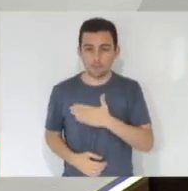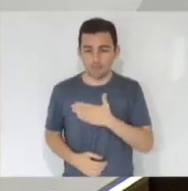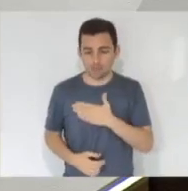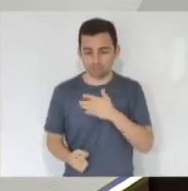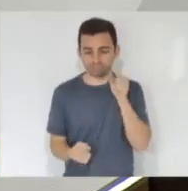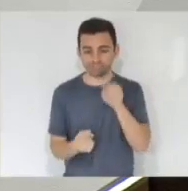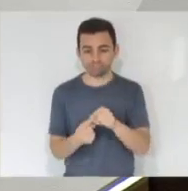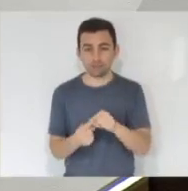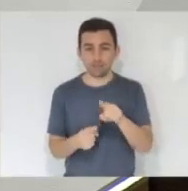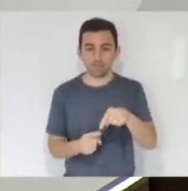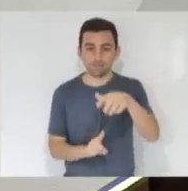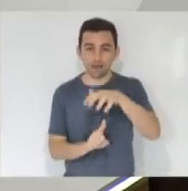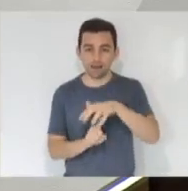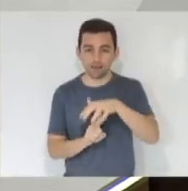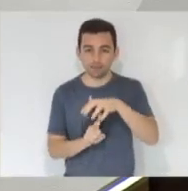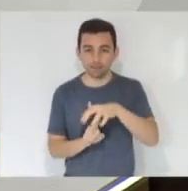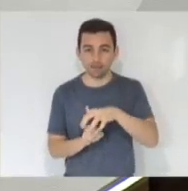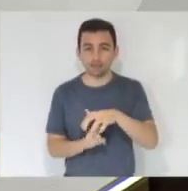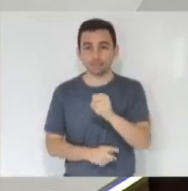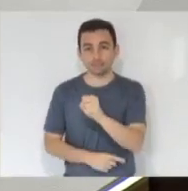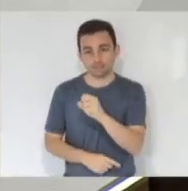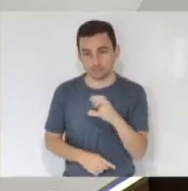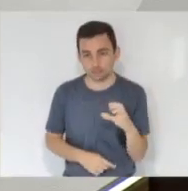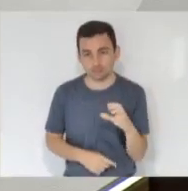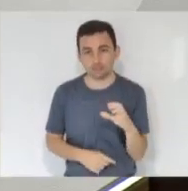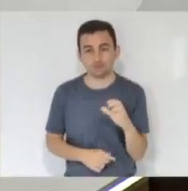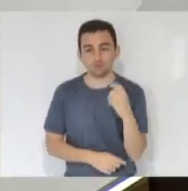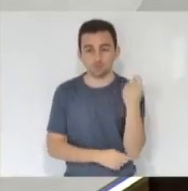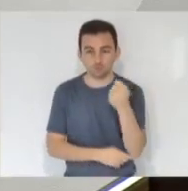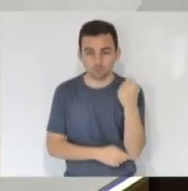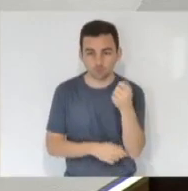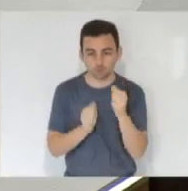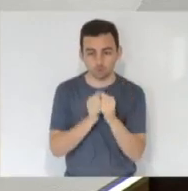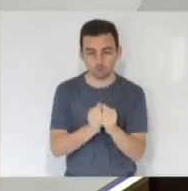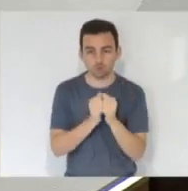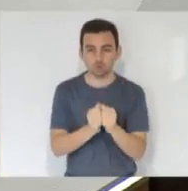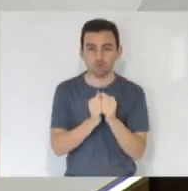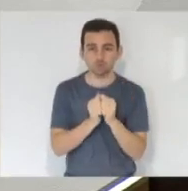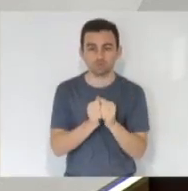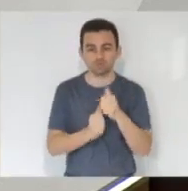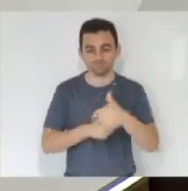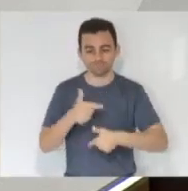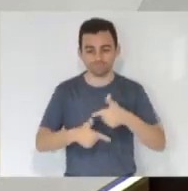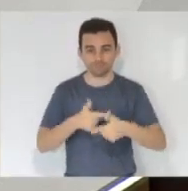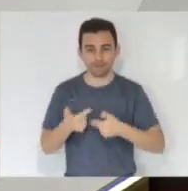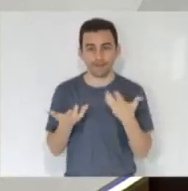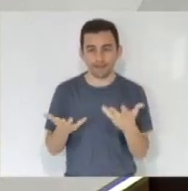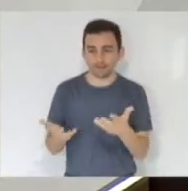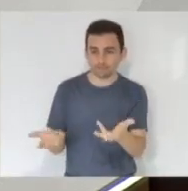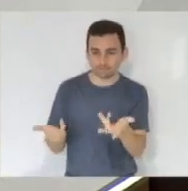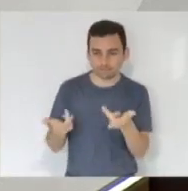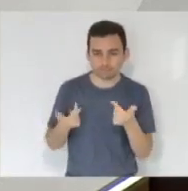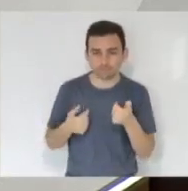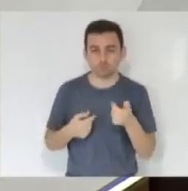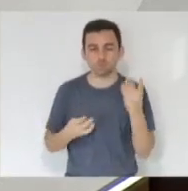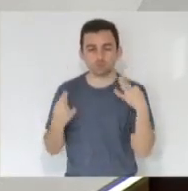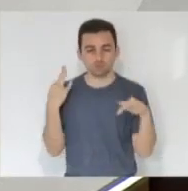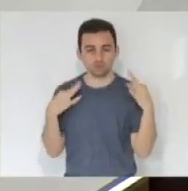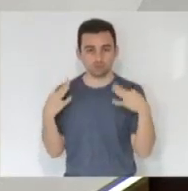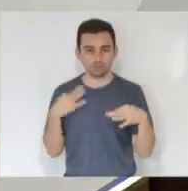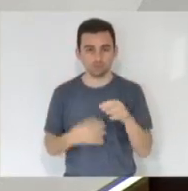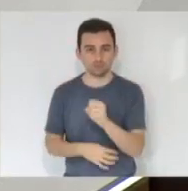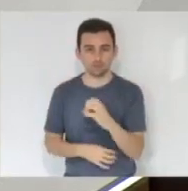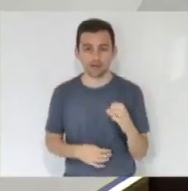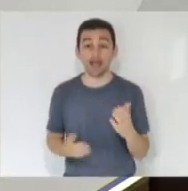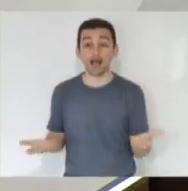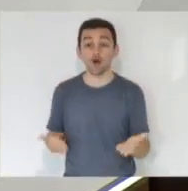onde Paraná, Santa Catarina e Rio Grande do Sul trabalhavam em pautas conjuntas para atrair o turismo catarinense. E vem notícia